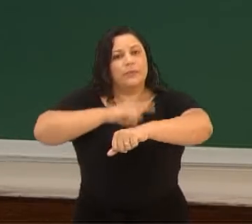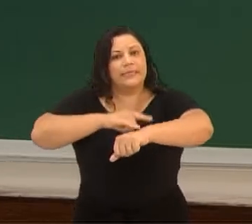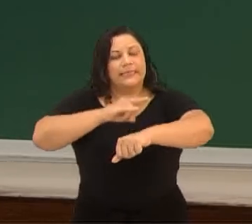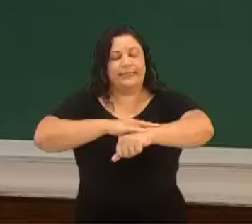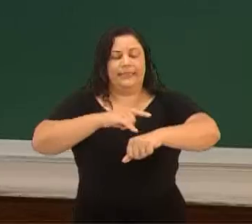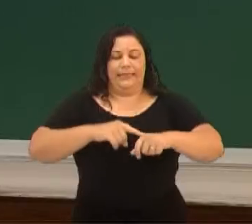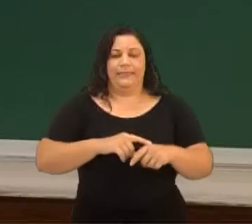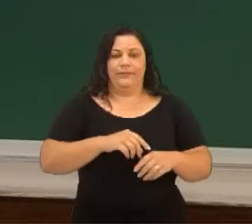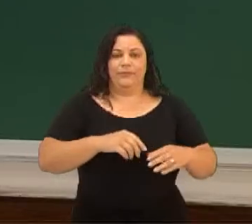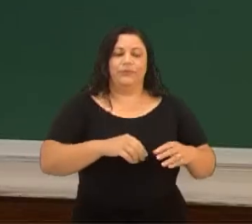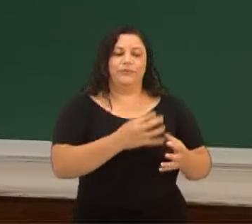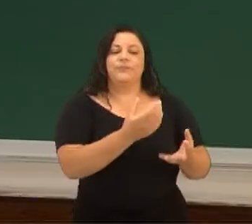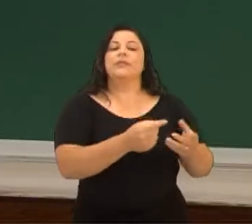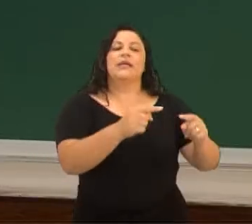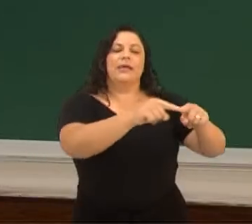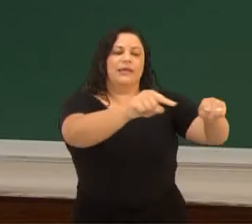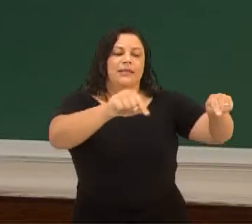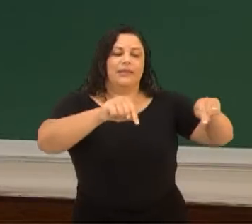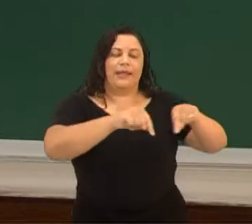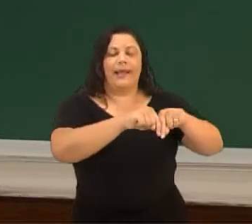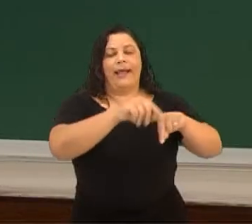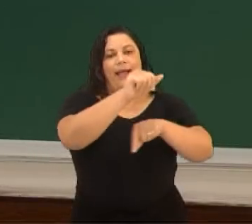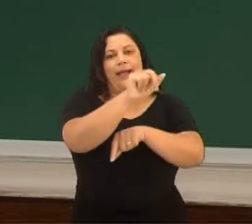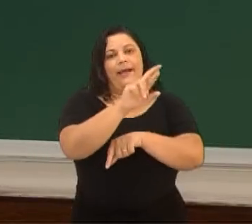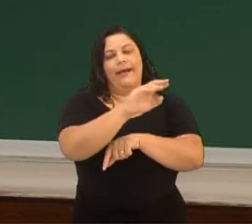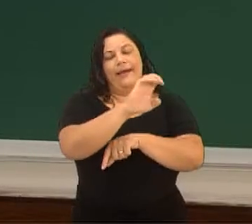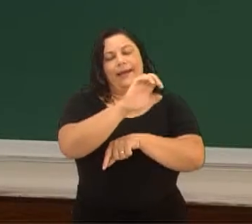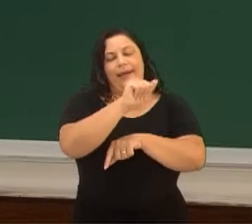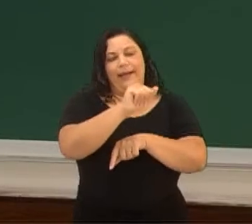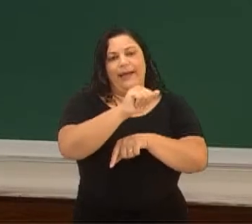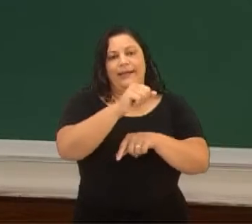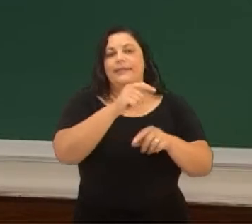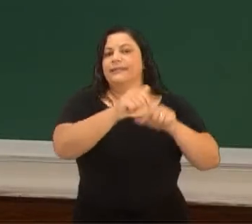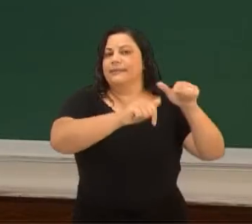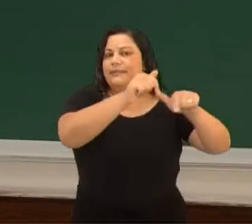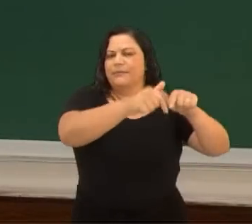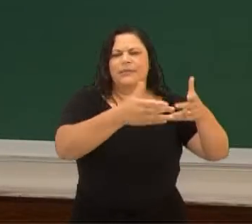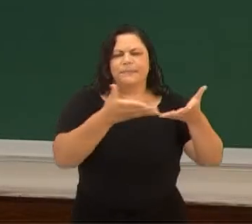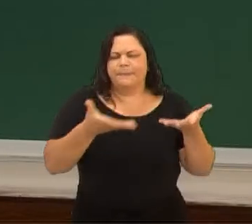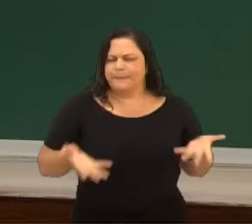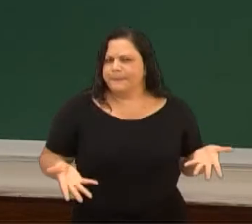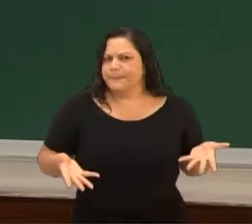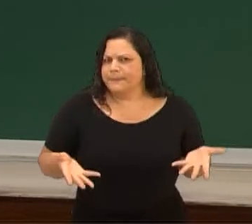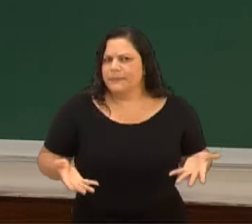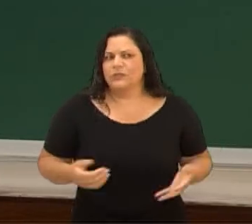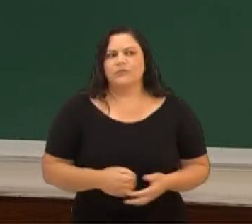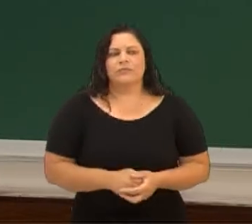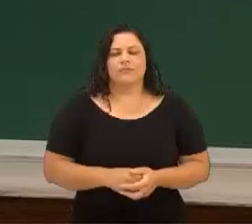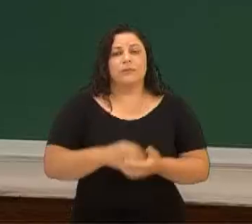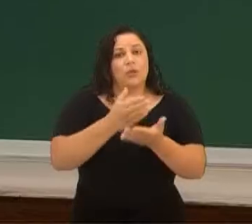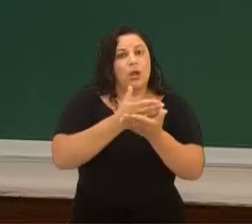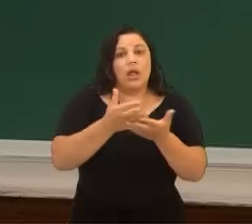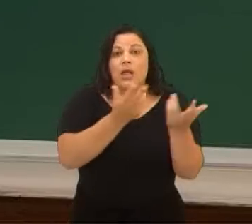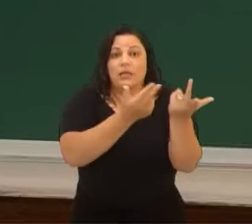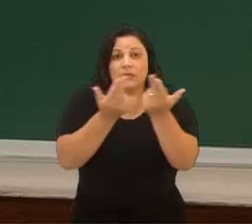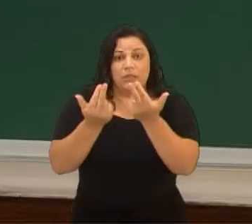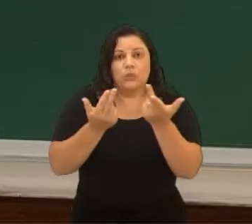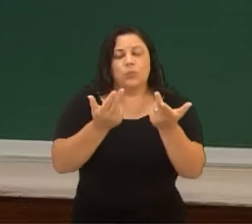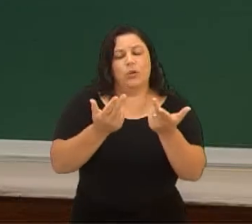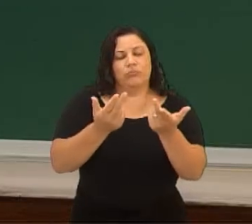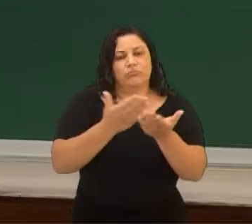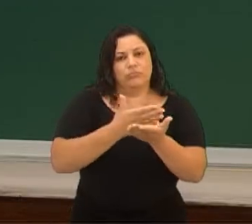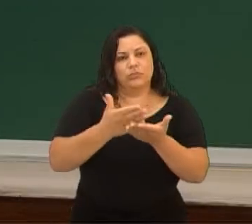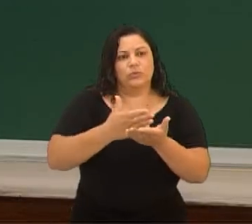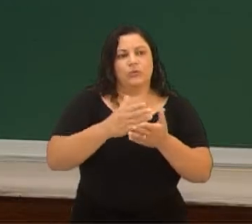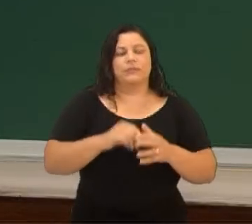fez anteriormente para o carpete, nós vamos fazer para a cerâmica. Começando passo a passo. Primeiro aqui,